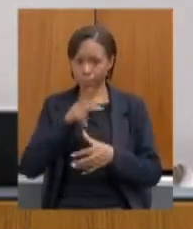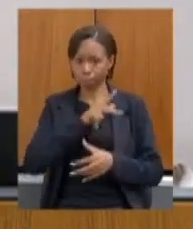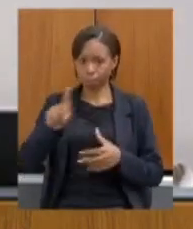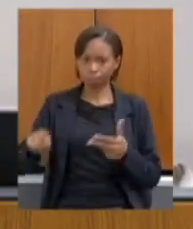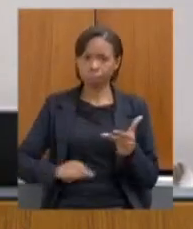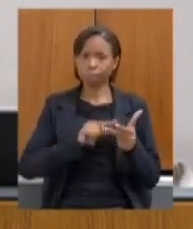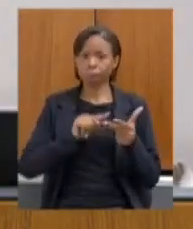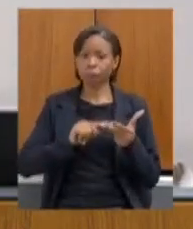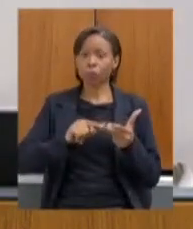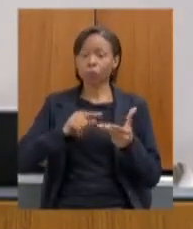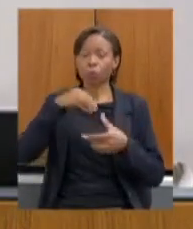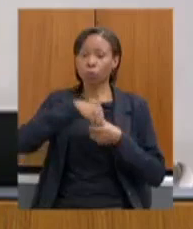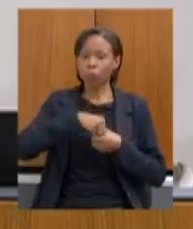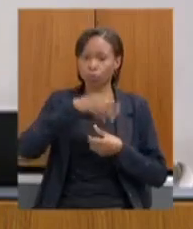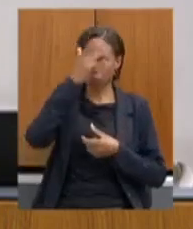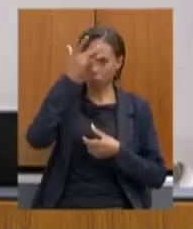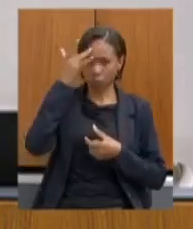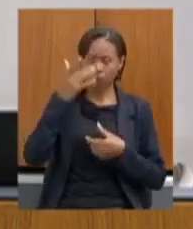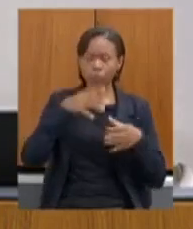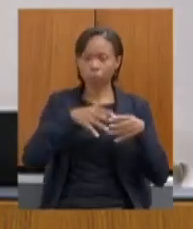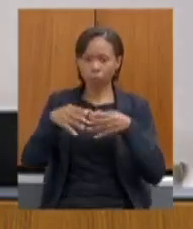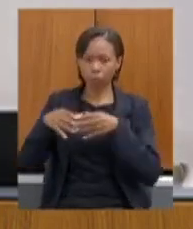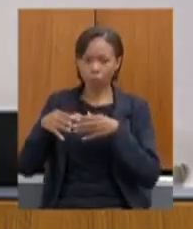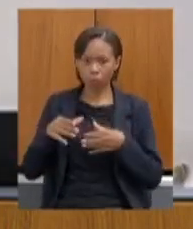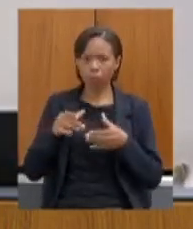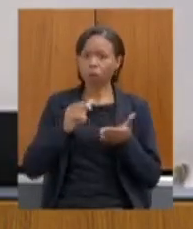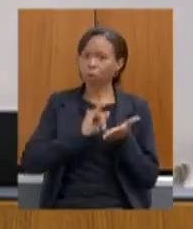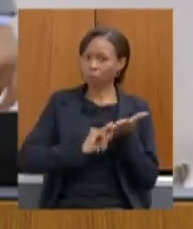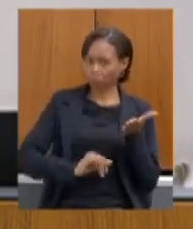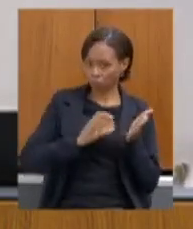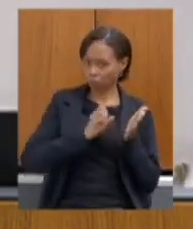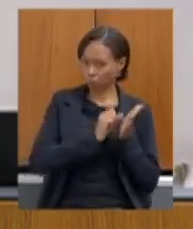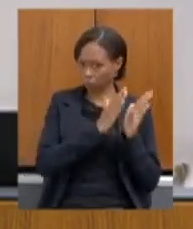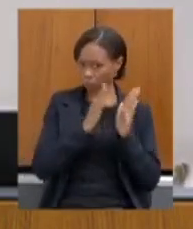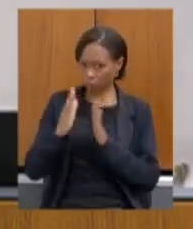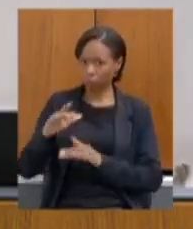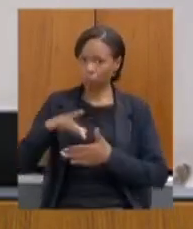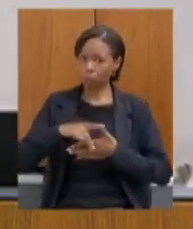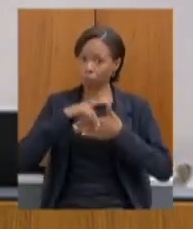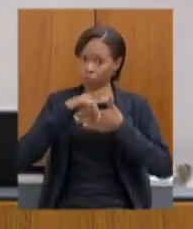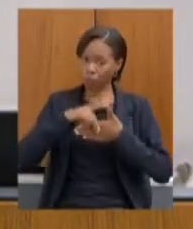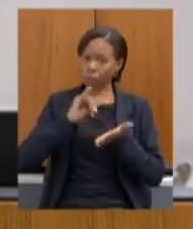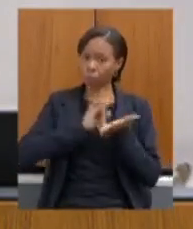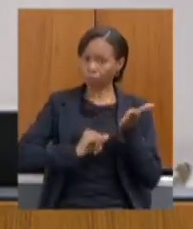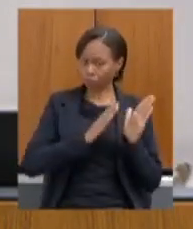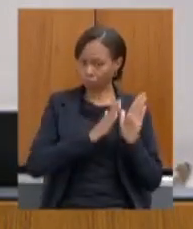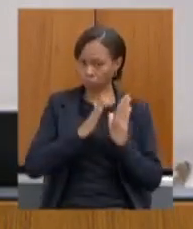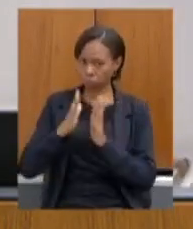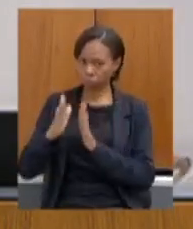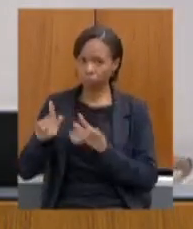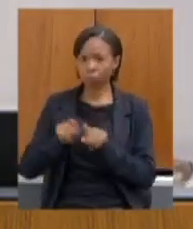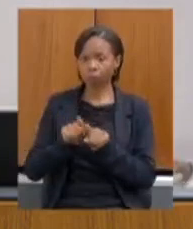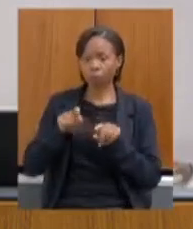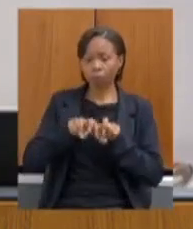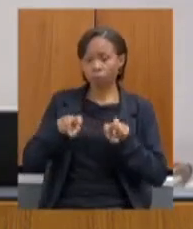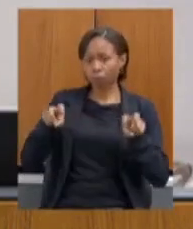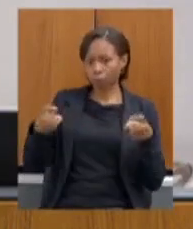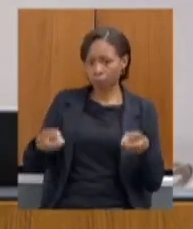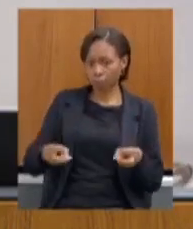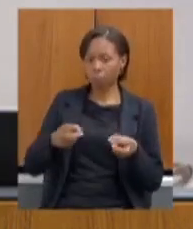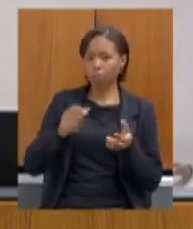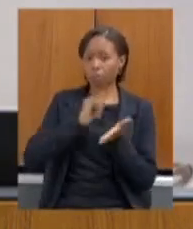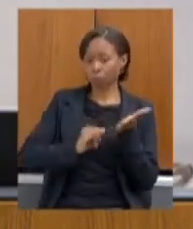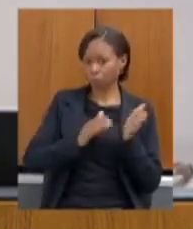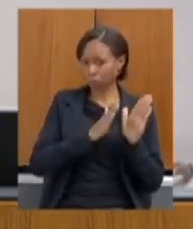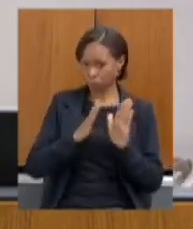membro das comissões participantes, por ordem de inscrição, líderes, por ordem de inscrição, membros da mesa da Assembleia, por ordem de inscrição,